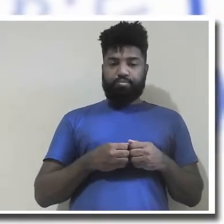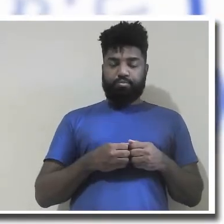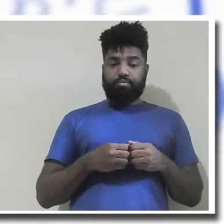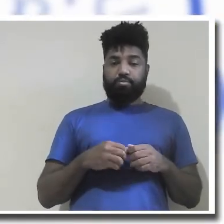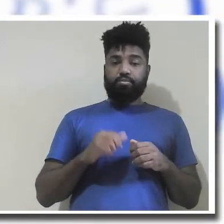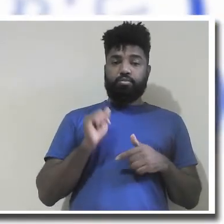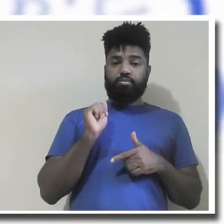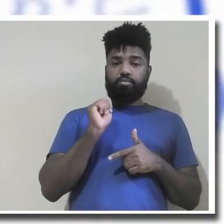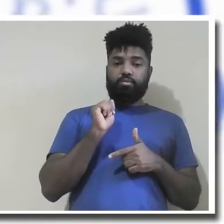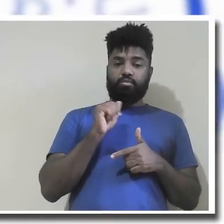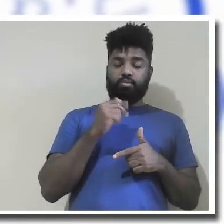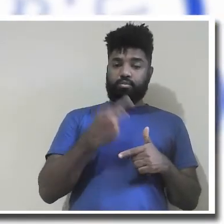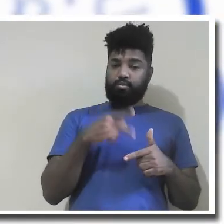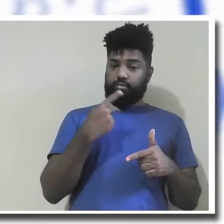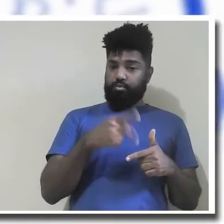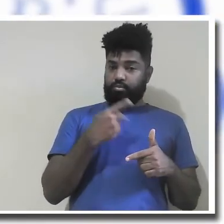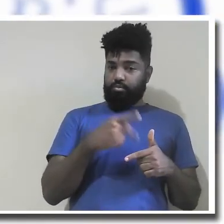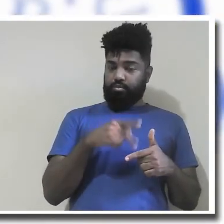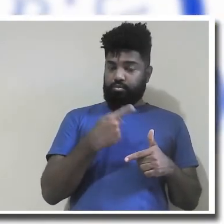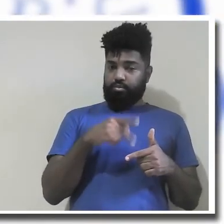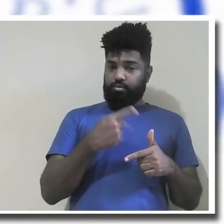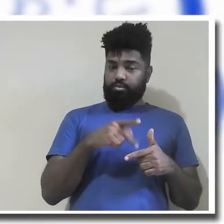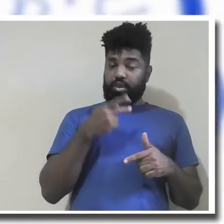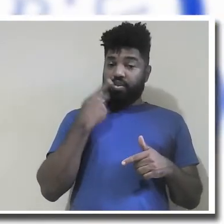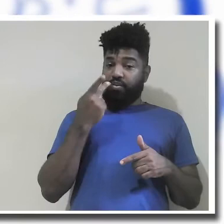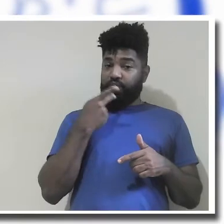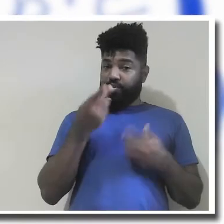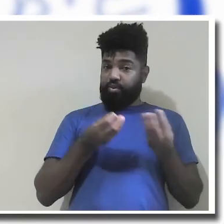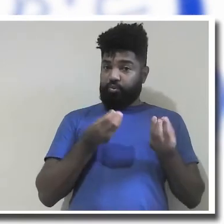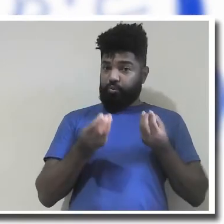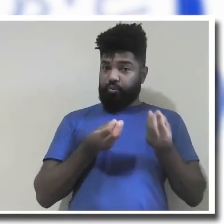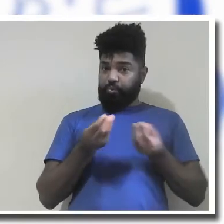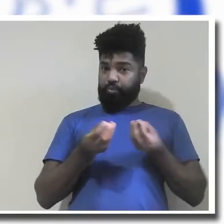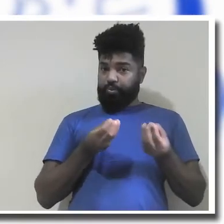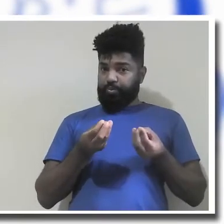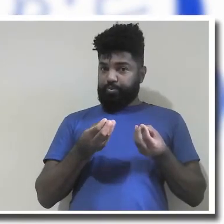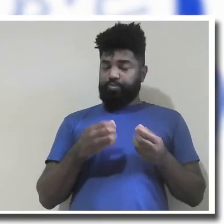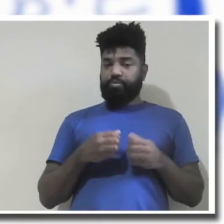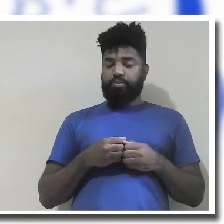a propriedade falada?